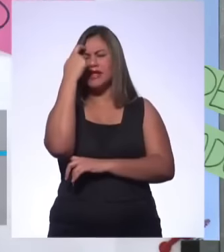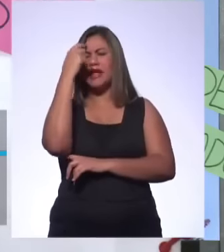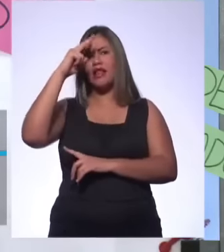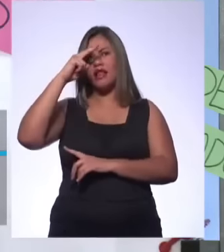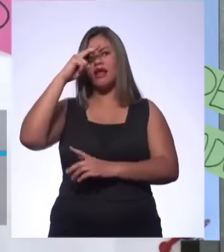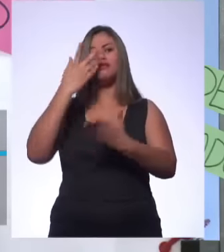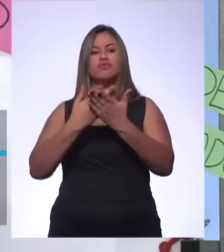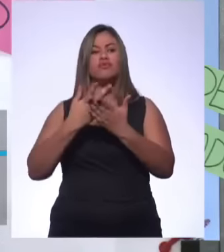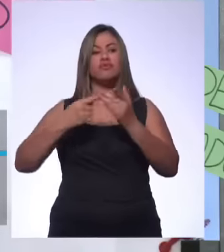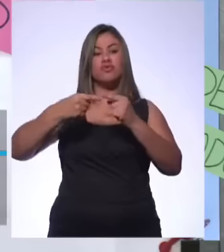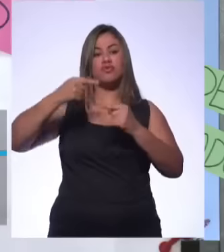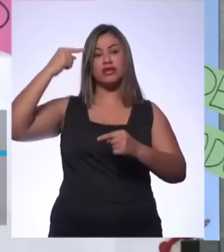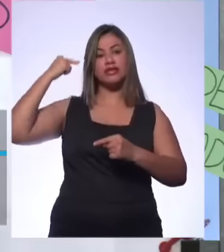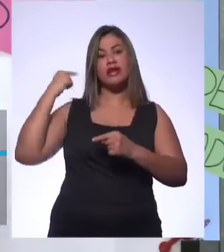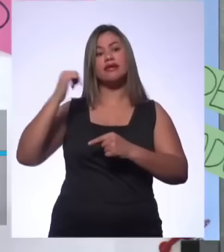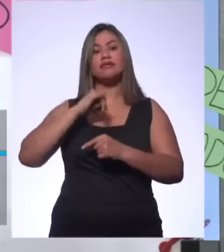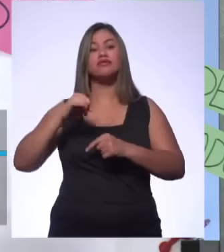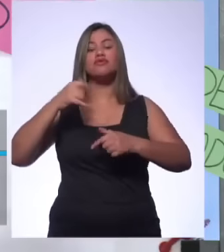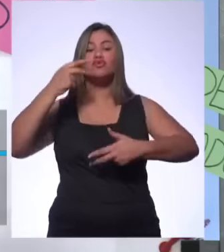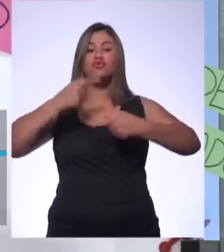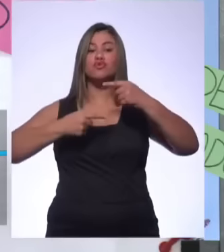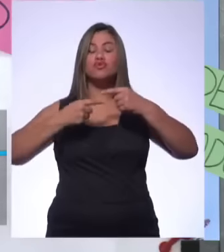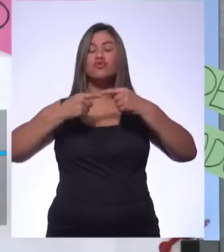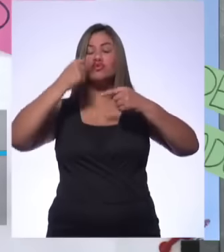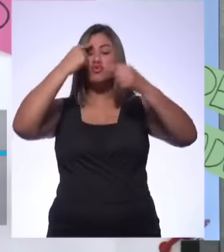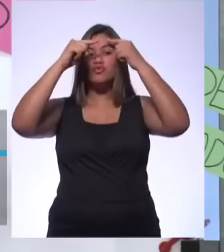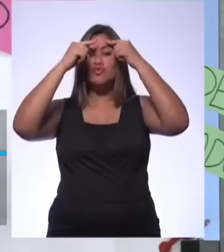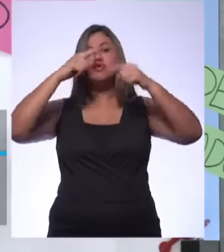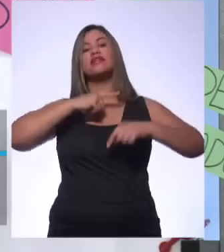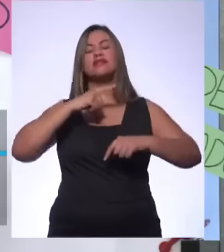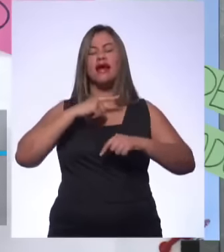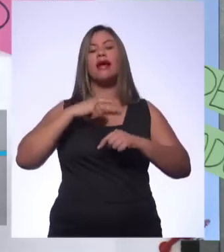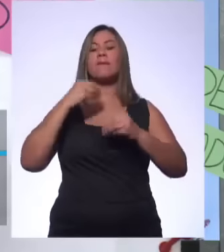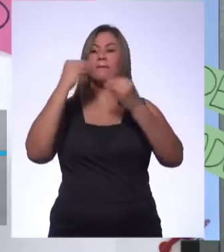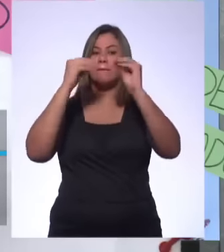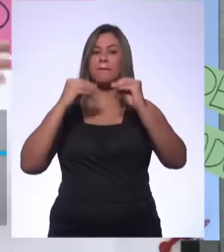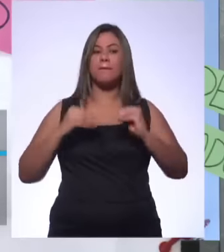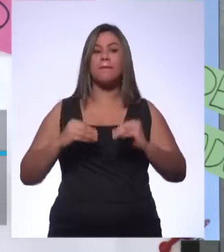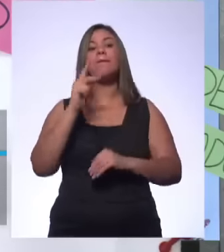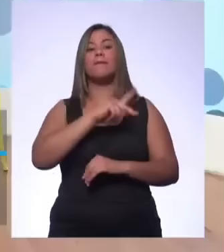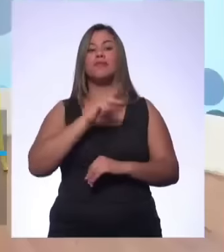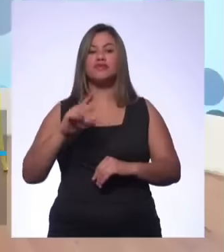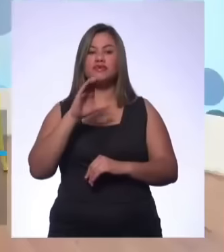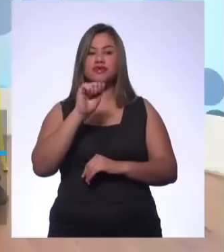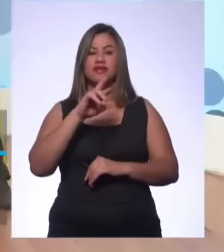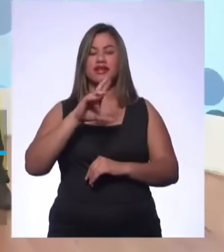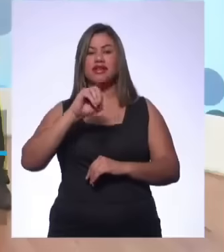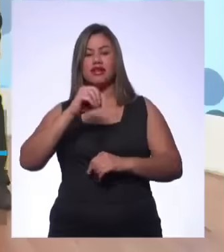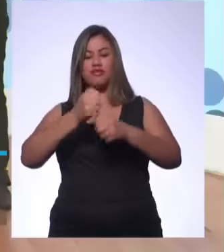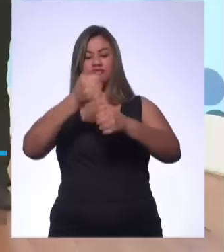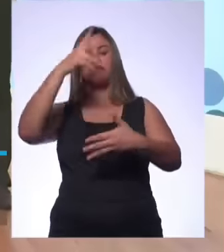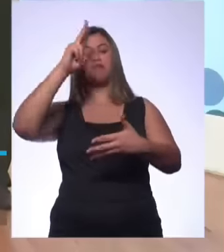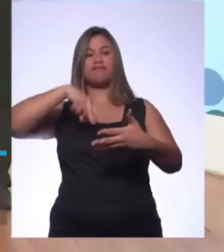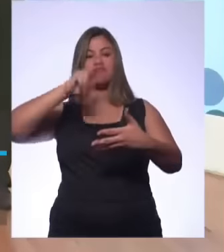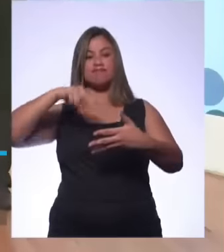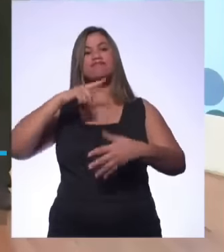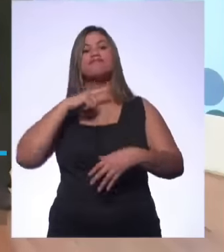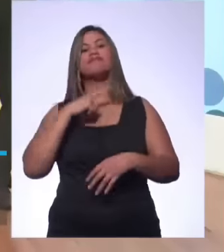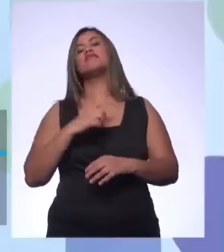aula passada. Se ficou alguma dúvida, também pode colocar, que o professor Carlos já vai levantar aí essas informações no chat, Sim, certo? Sim,